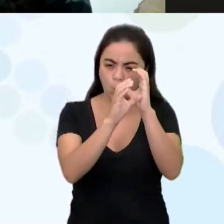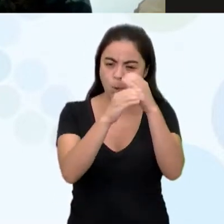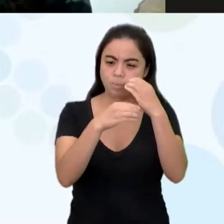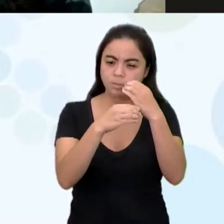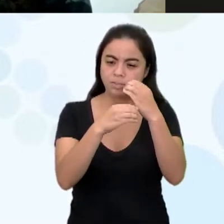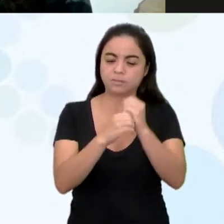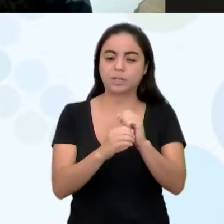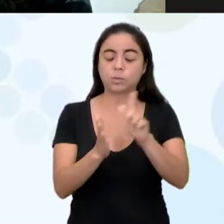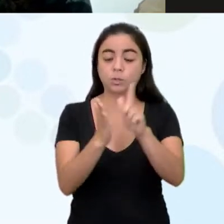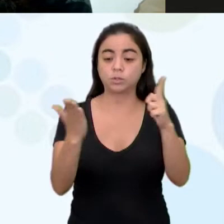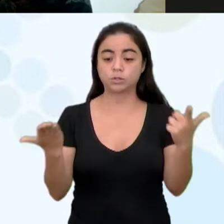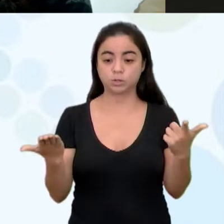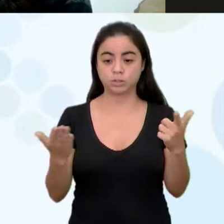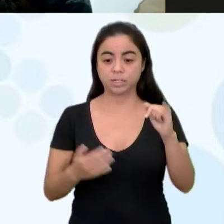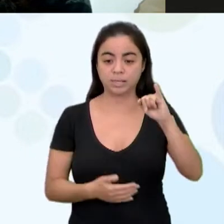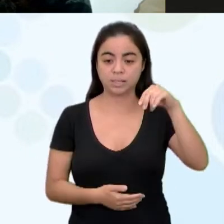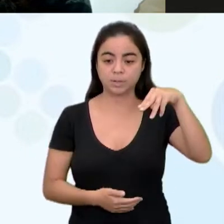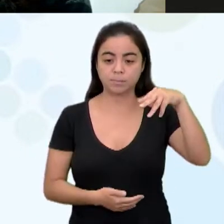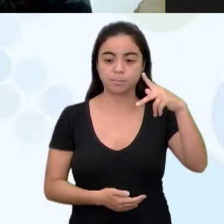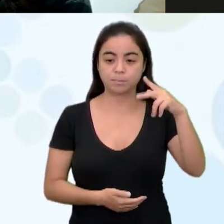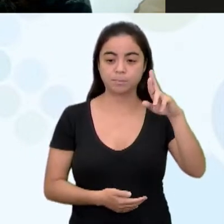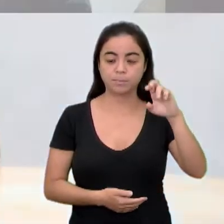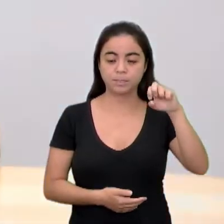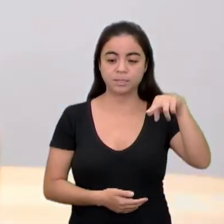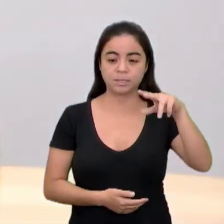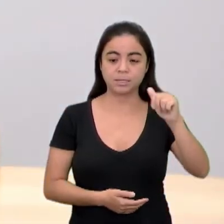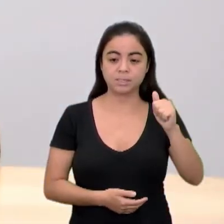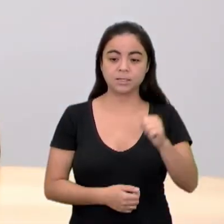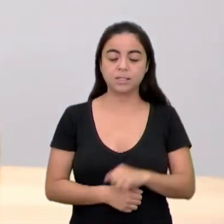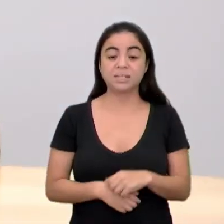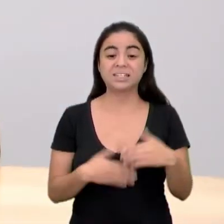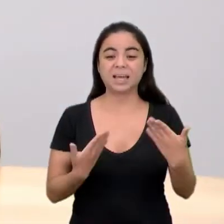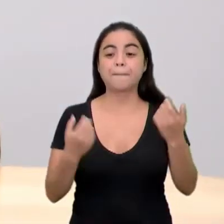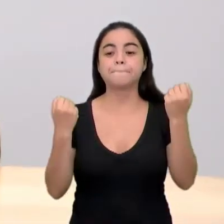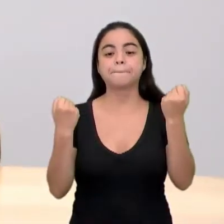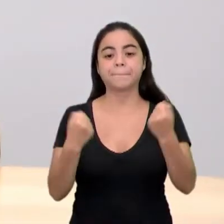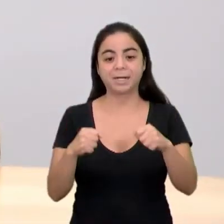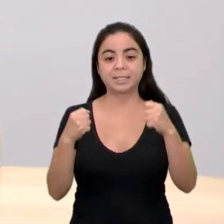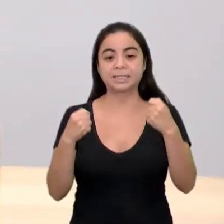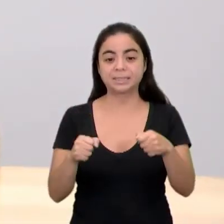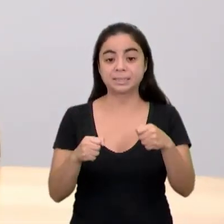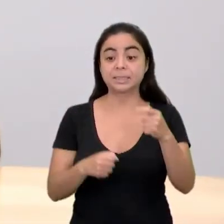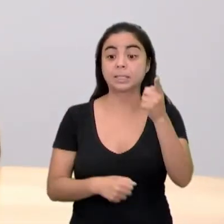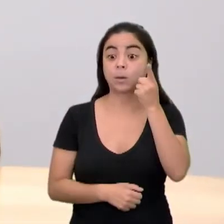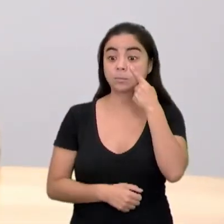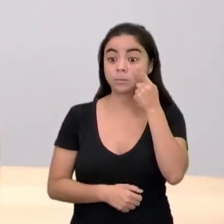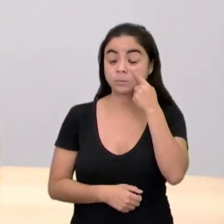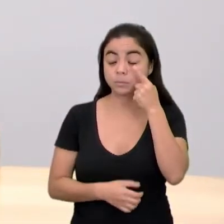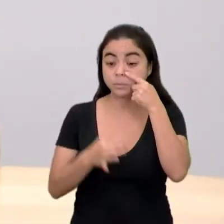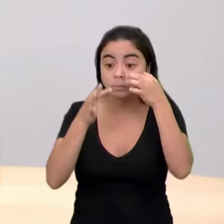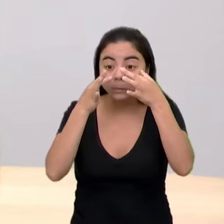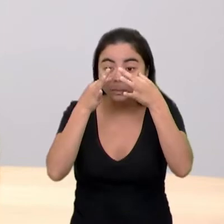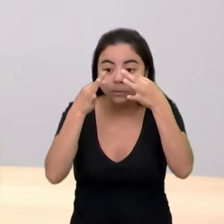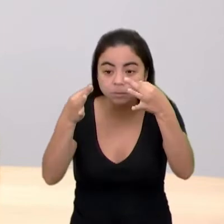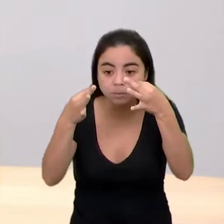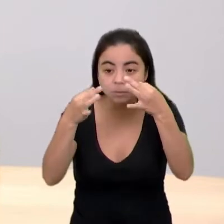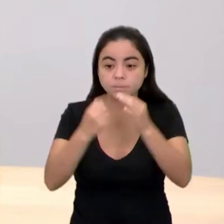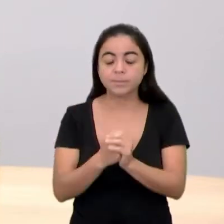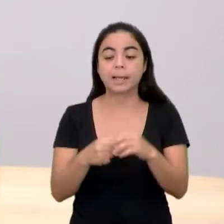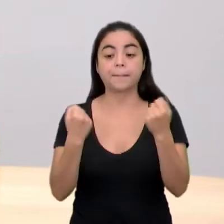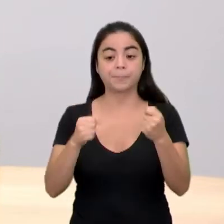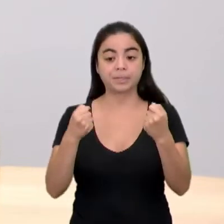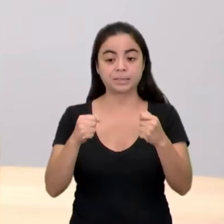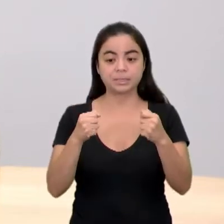está tentando trazer a ideia de que a imprensa precisa ser observada, é preciso que a gente tenha um